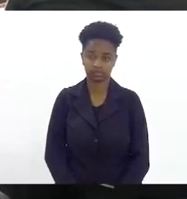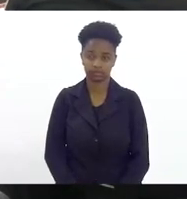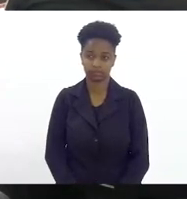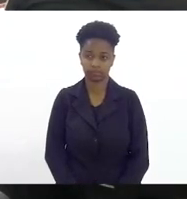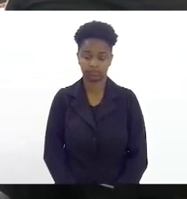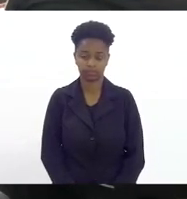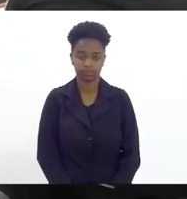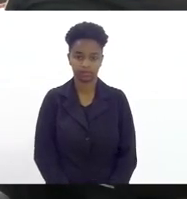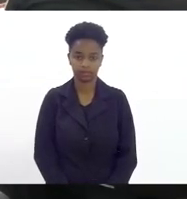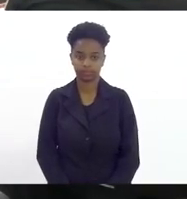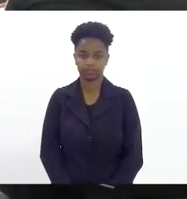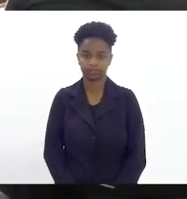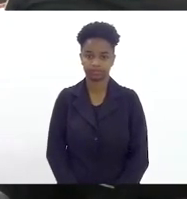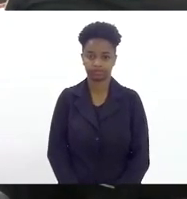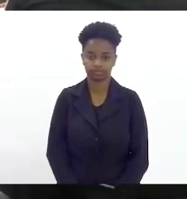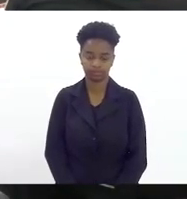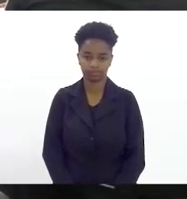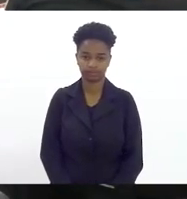por favor